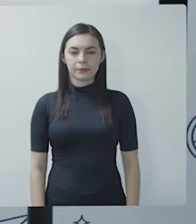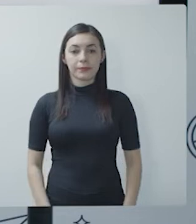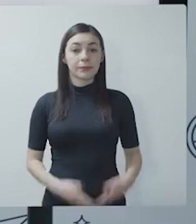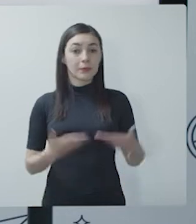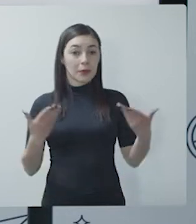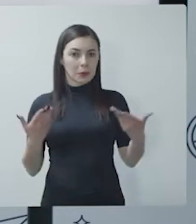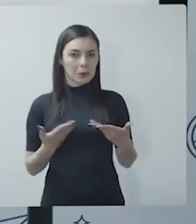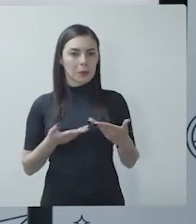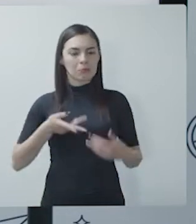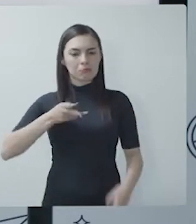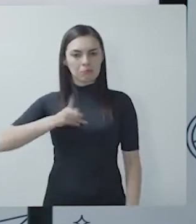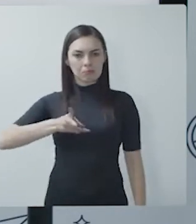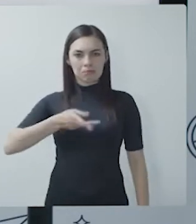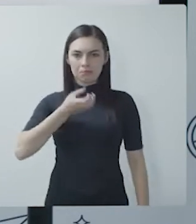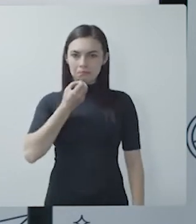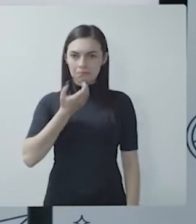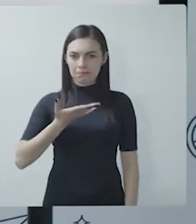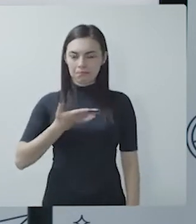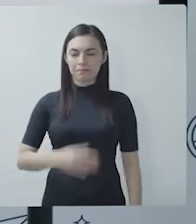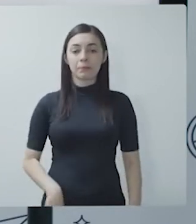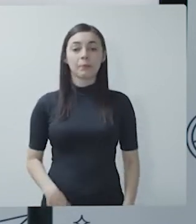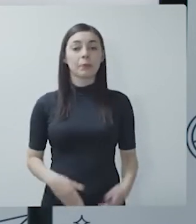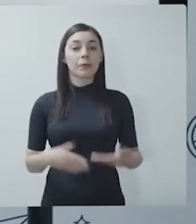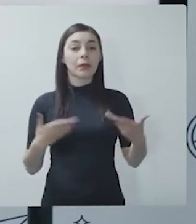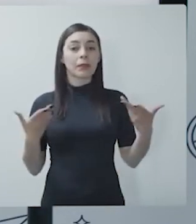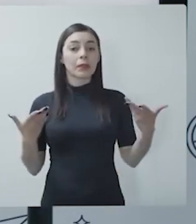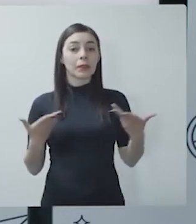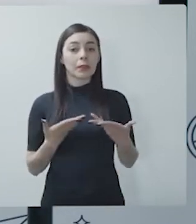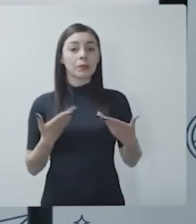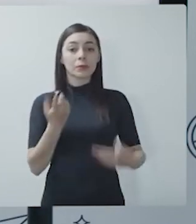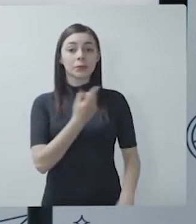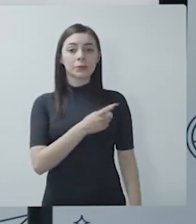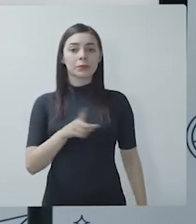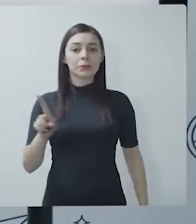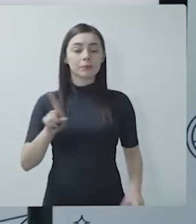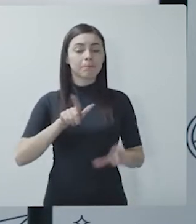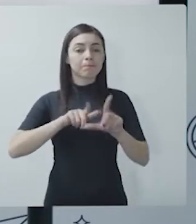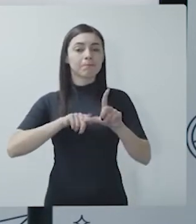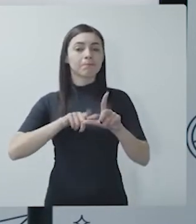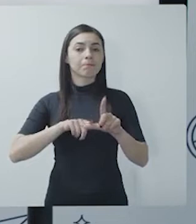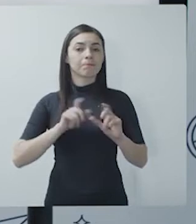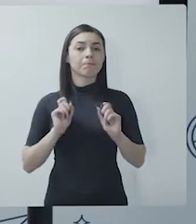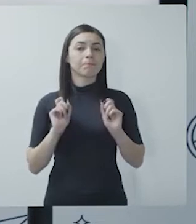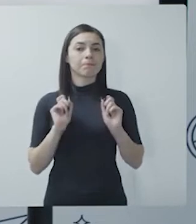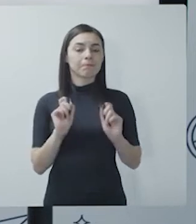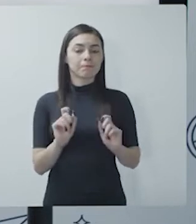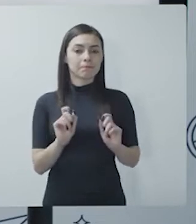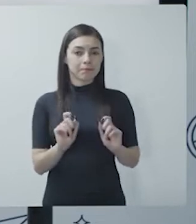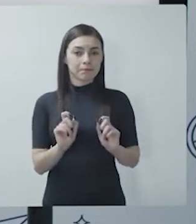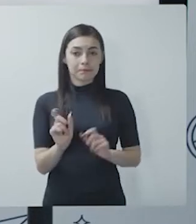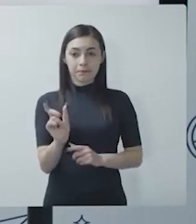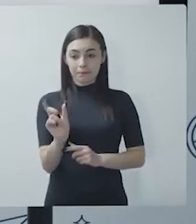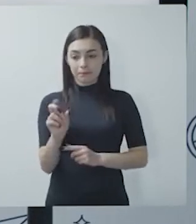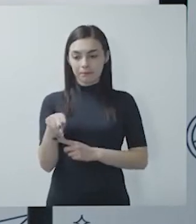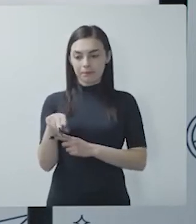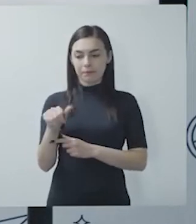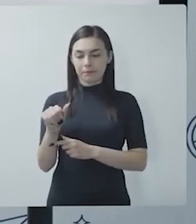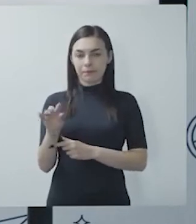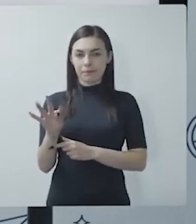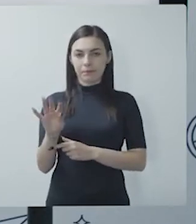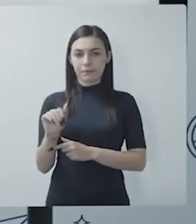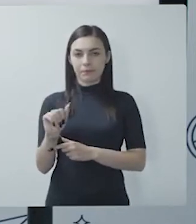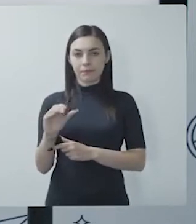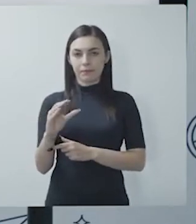Estamos indo bem, né? E agora, nossa última letra da palavra